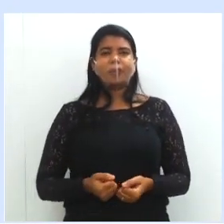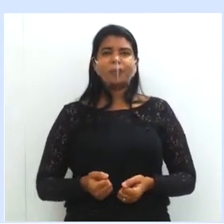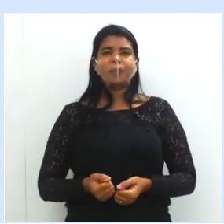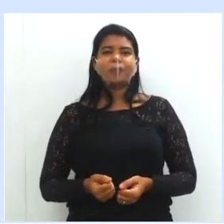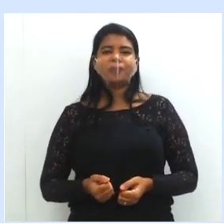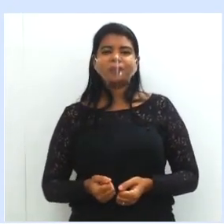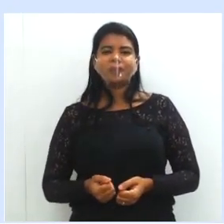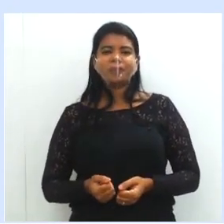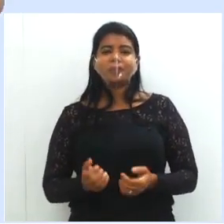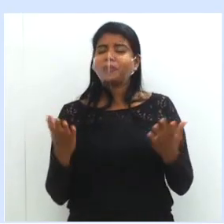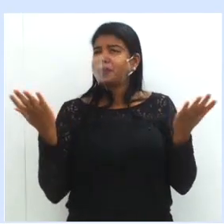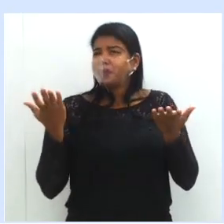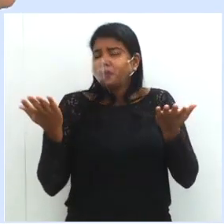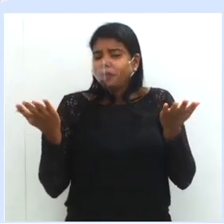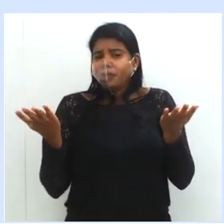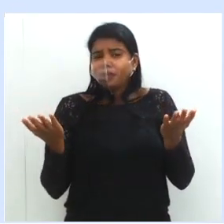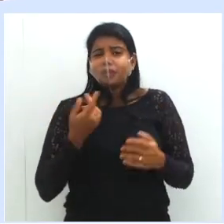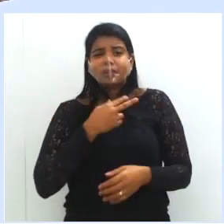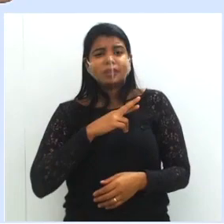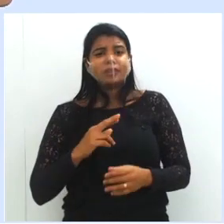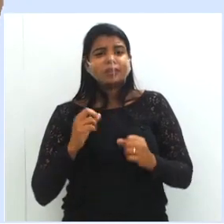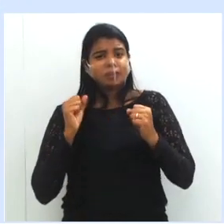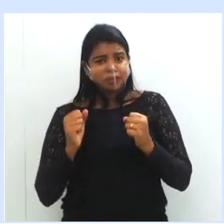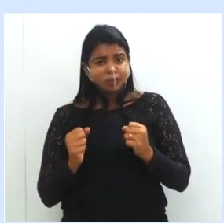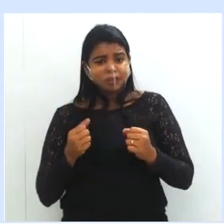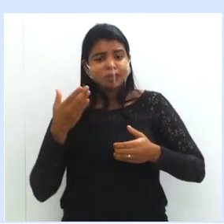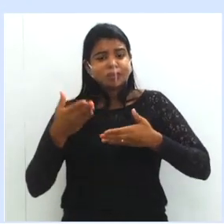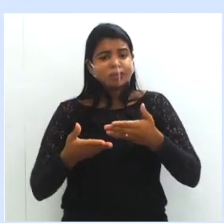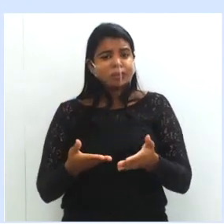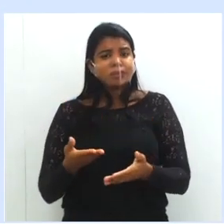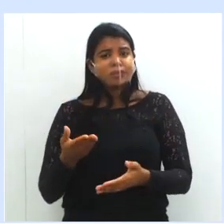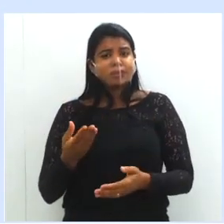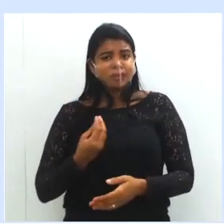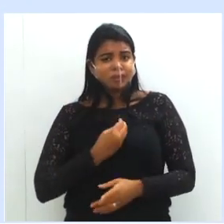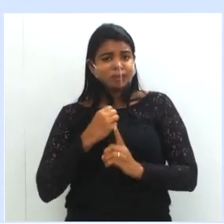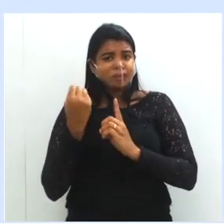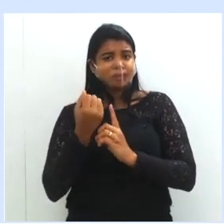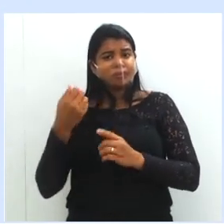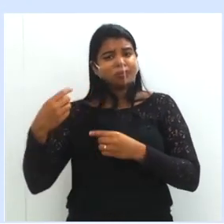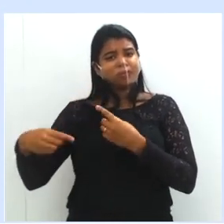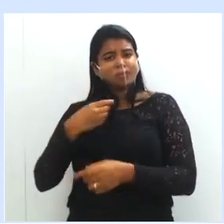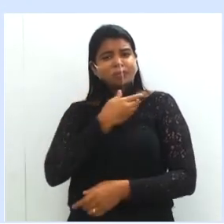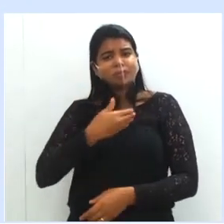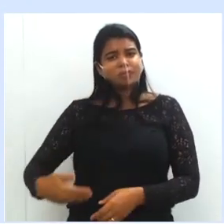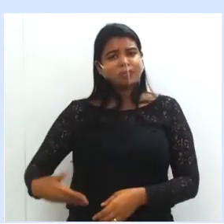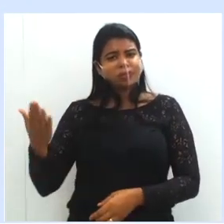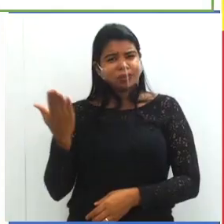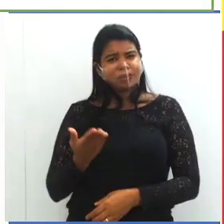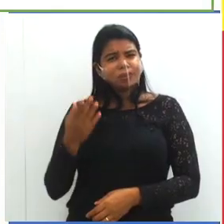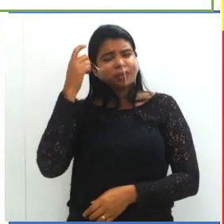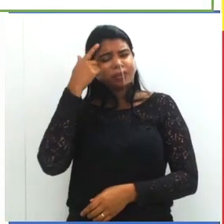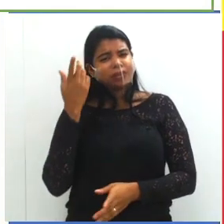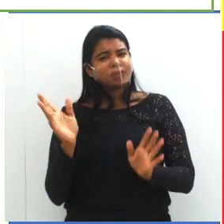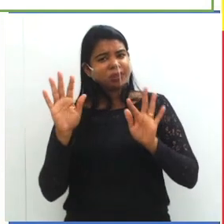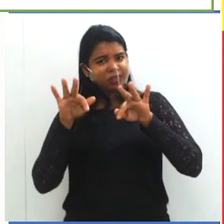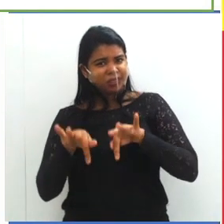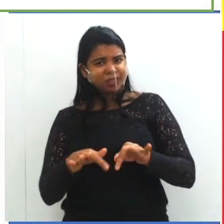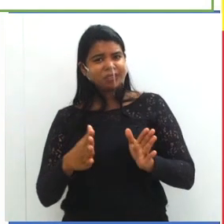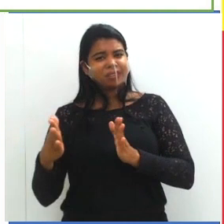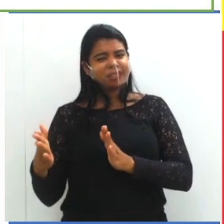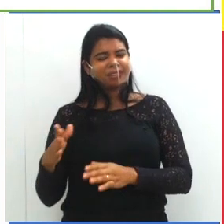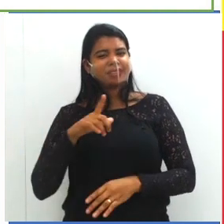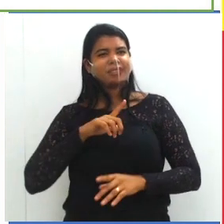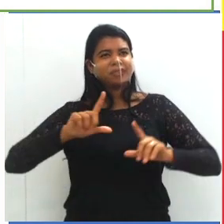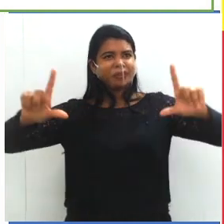religião, certo? Pode atuar nos dias de hoje. Então, pensem nisso. E para finalizarmos,